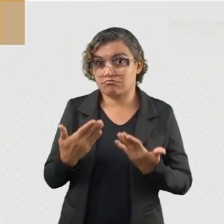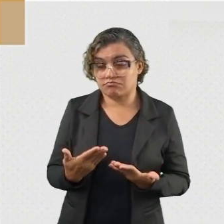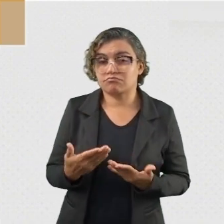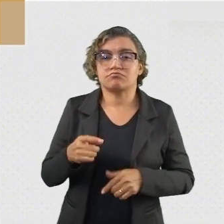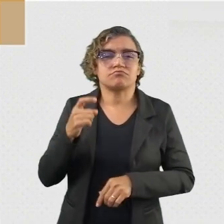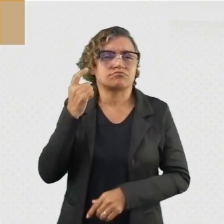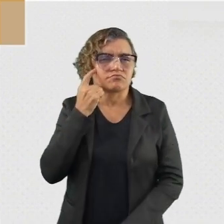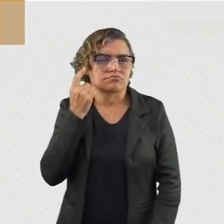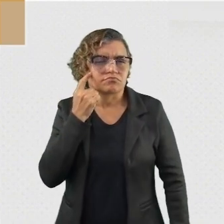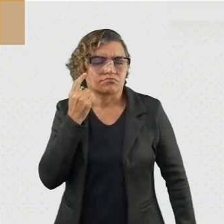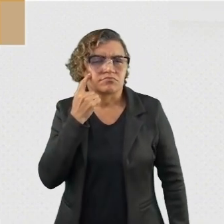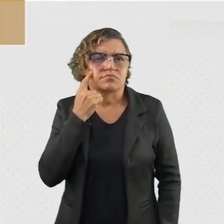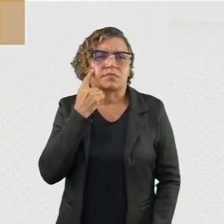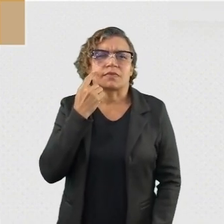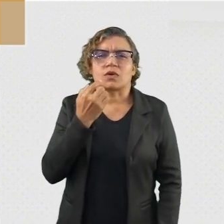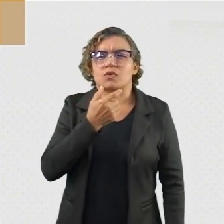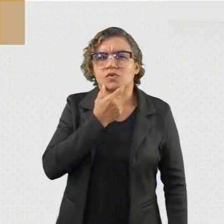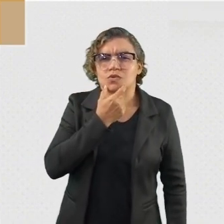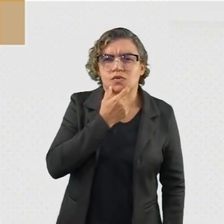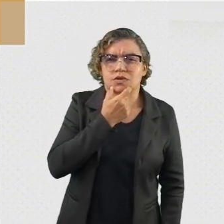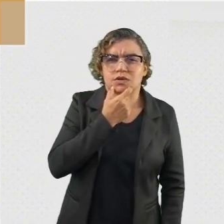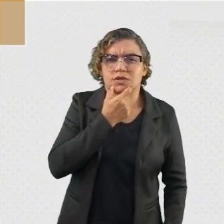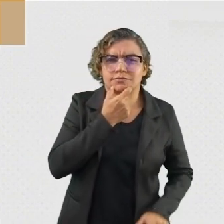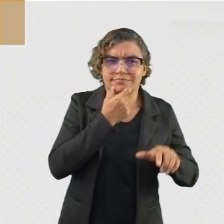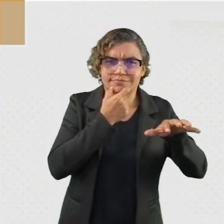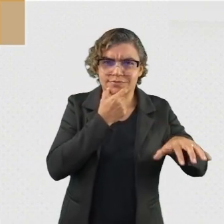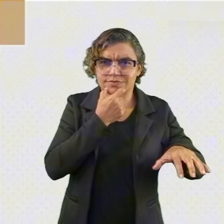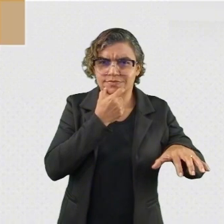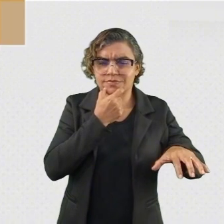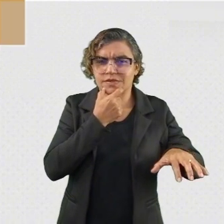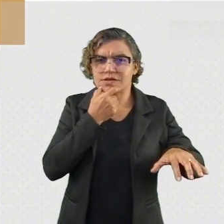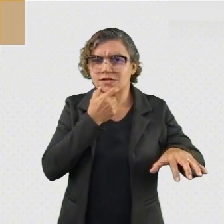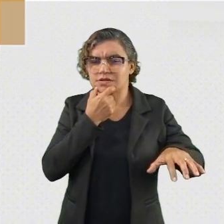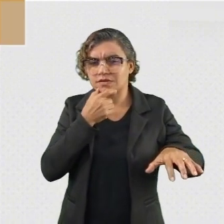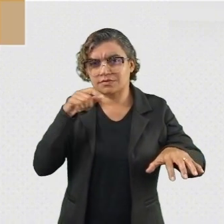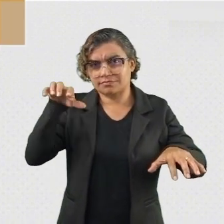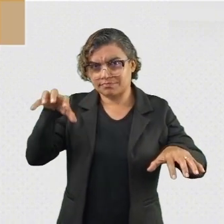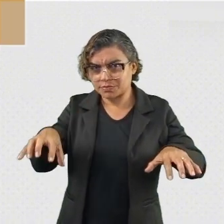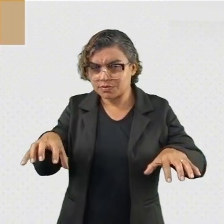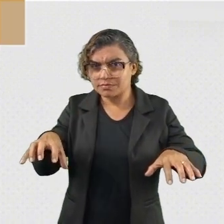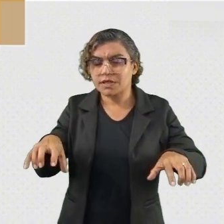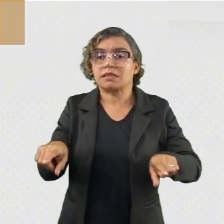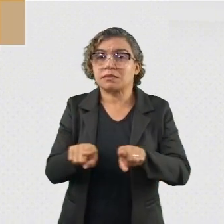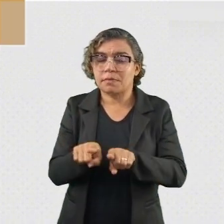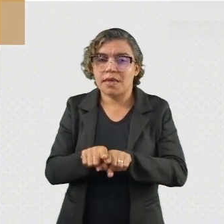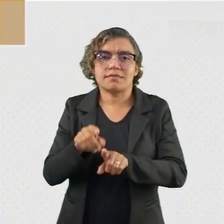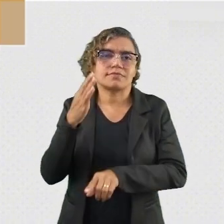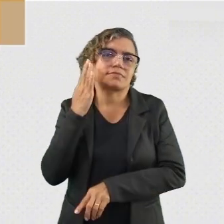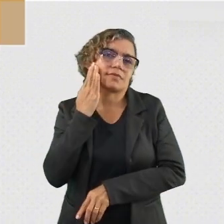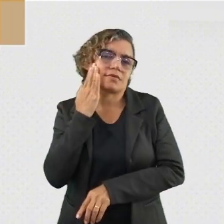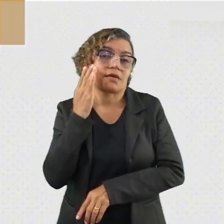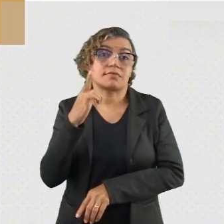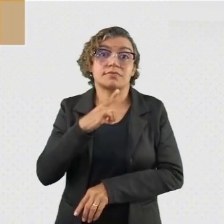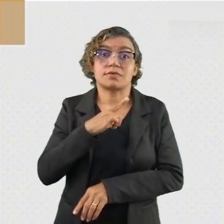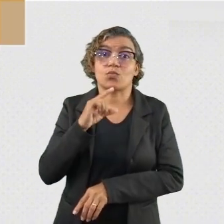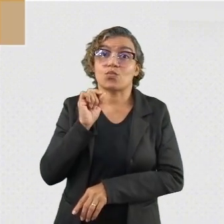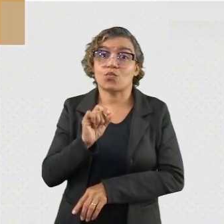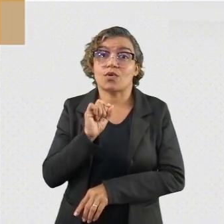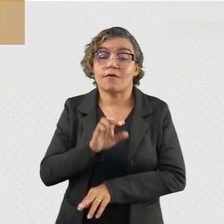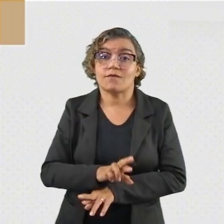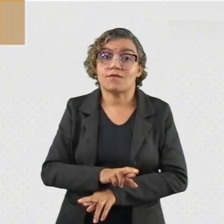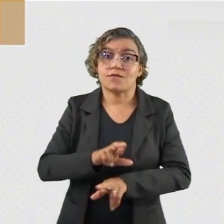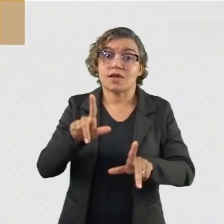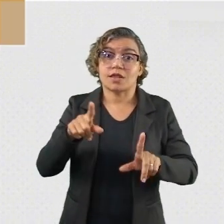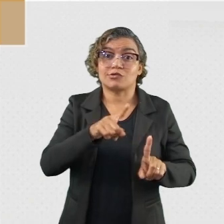nós pensamos no inglês britânico e no inglês americano, nós também vamos reconhecer que existem